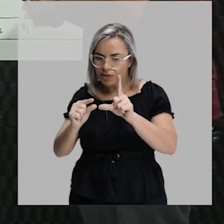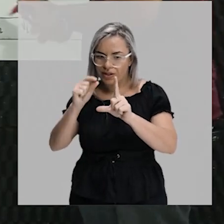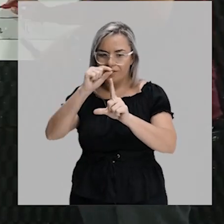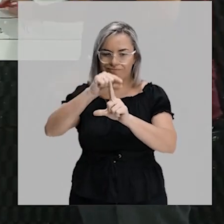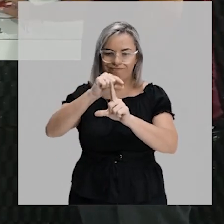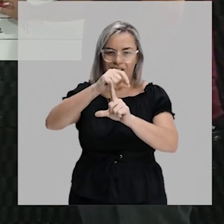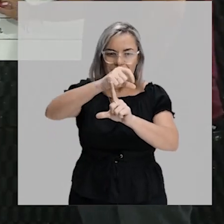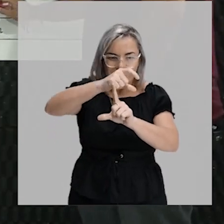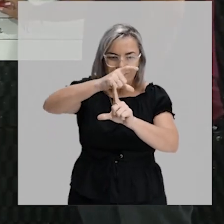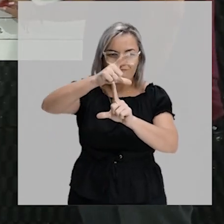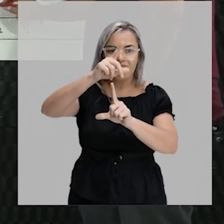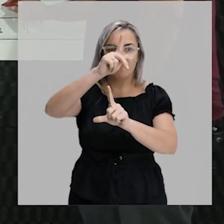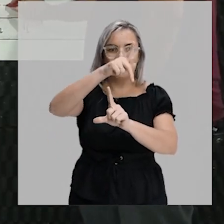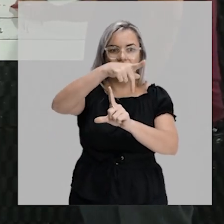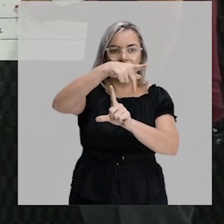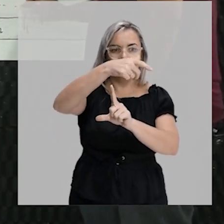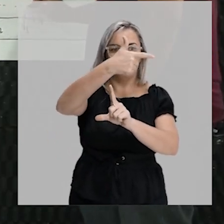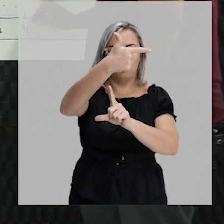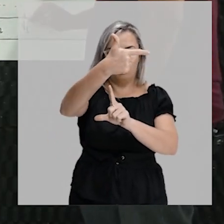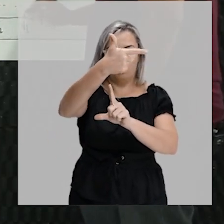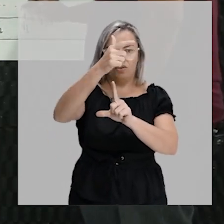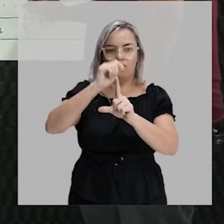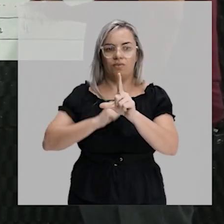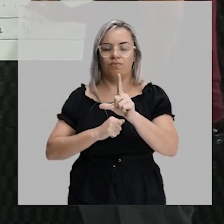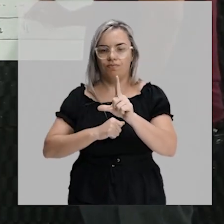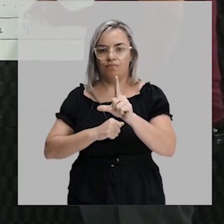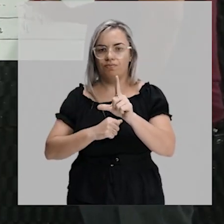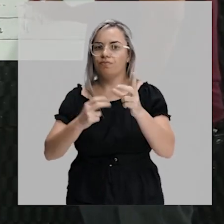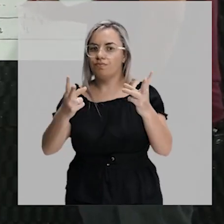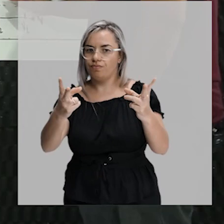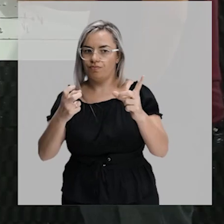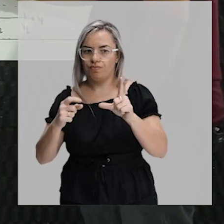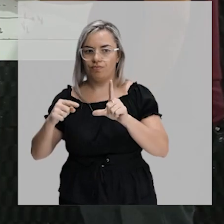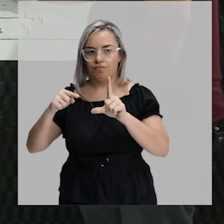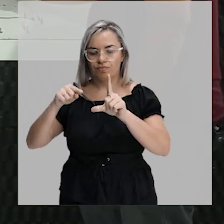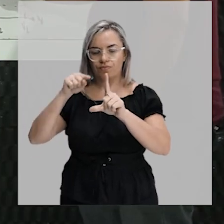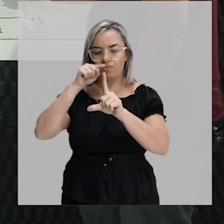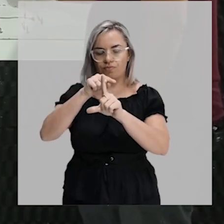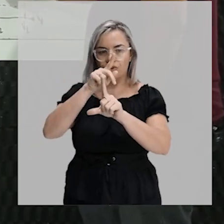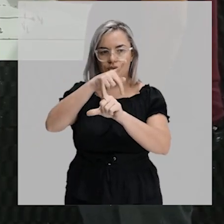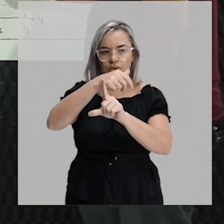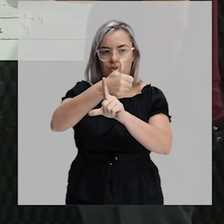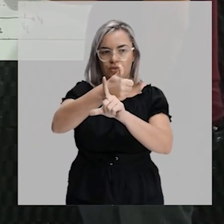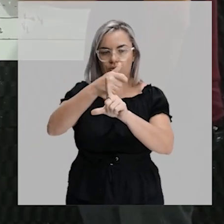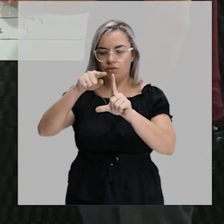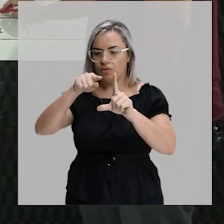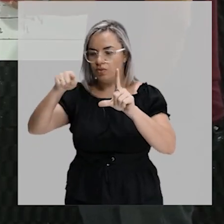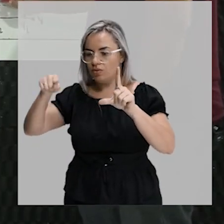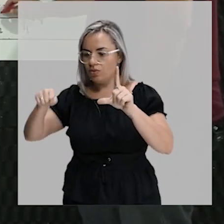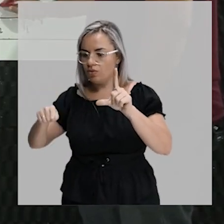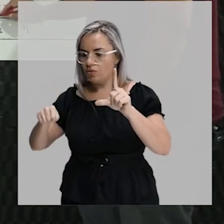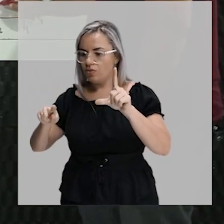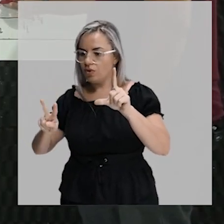eu vou ter, ó, pressão 1, volume 1, pressão 2,